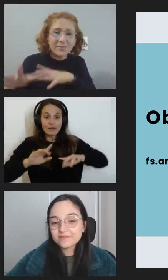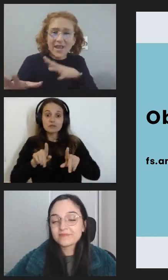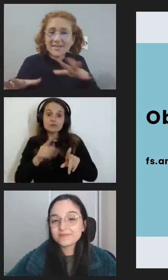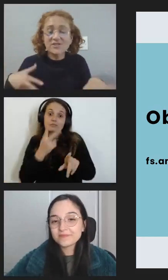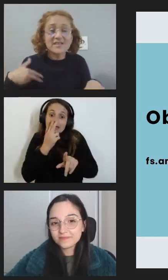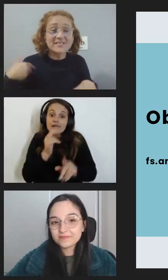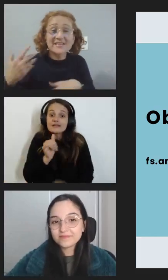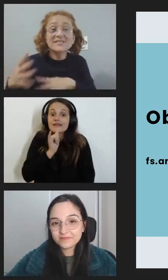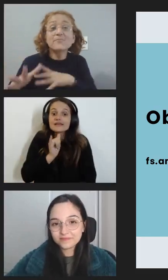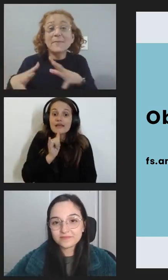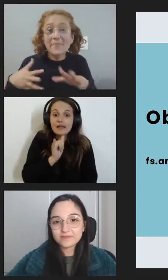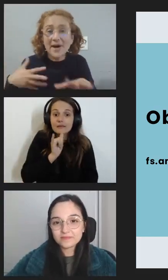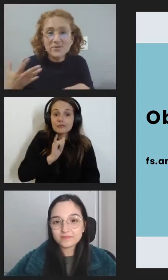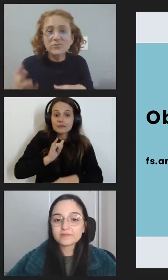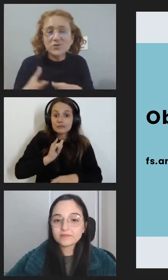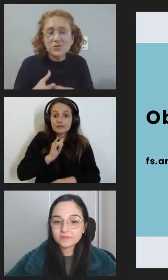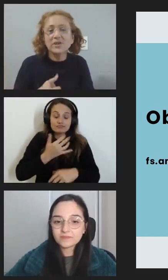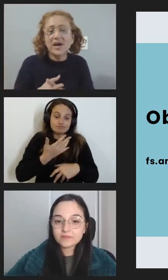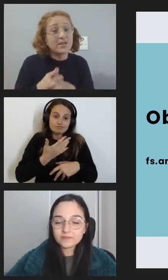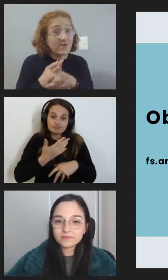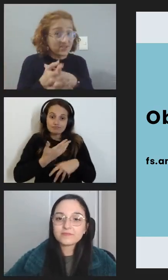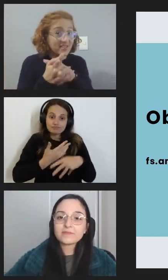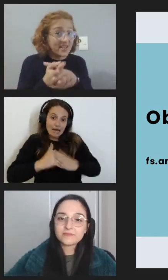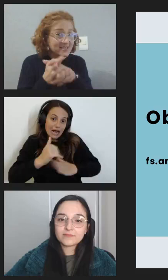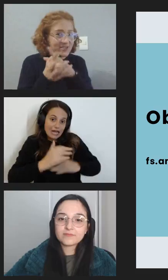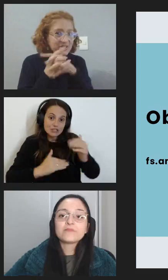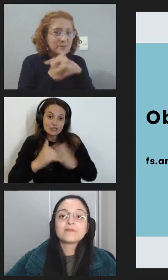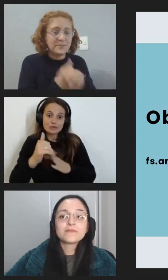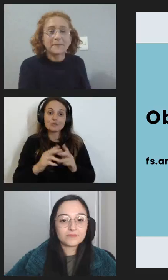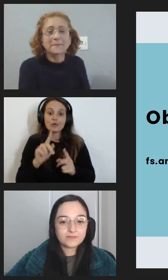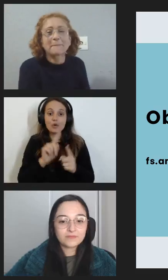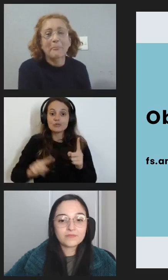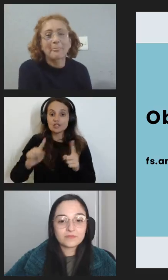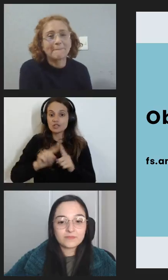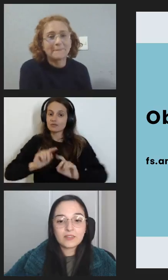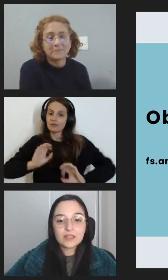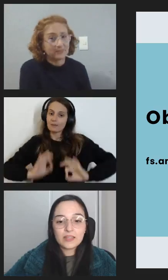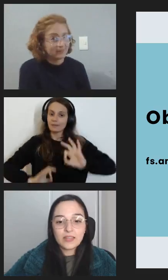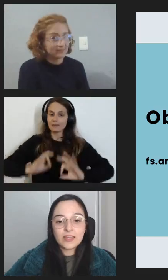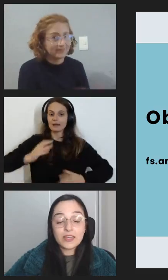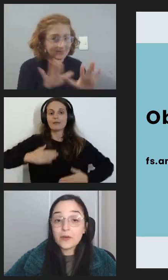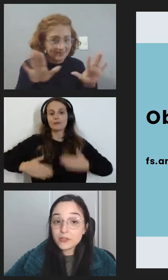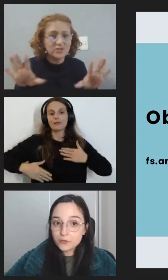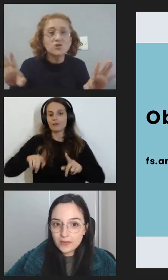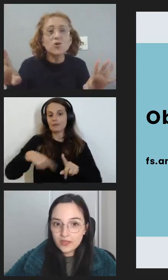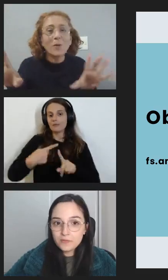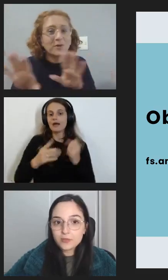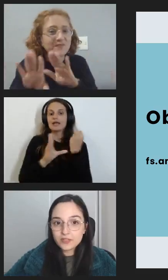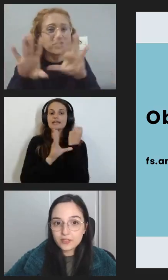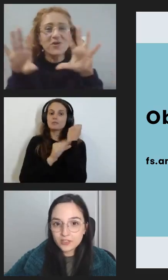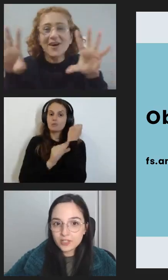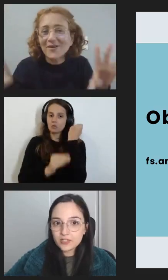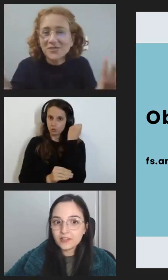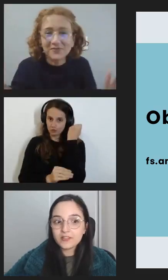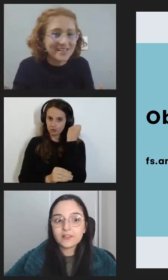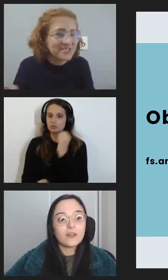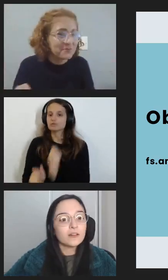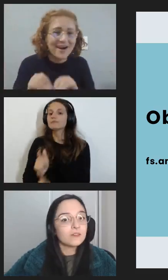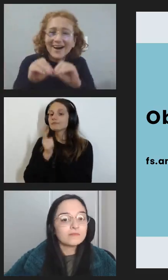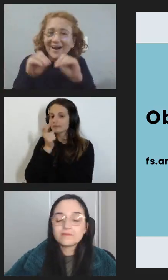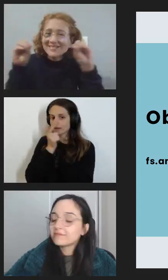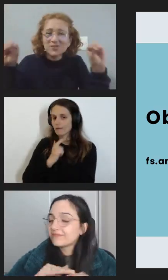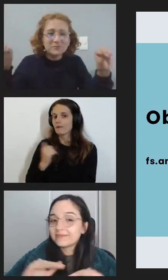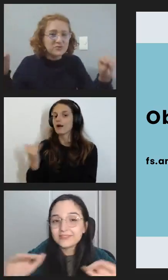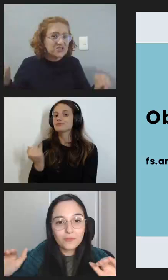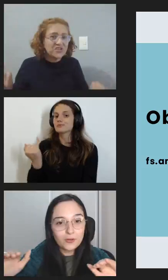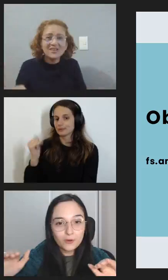trabalhar esse preparo muscular, que eu acho interessante também. Eu acho bem Desculpa, professor importante, Carlos, se eu Ana. falei demais,